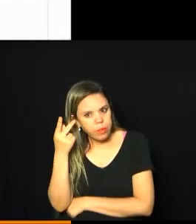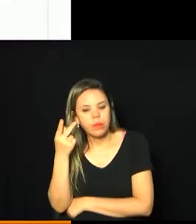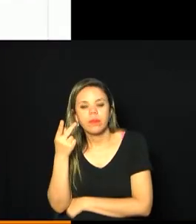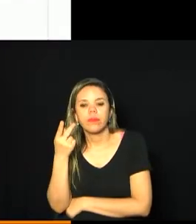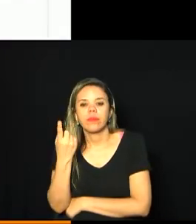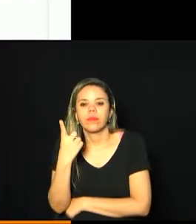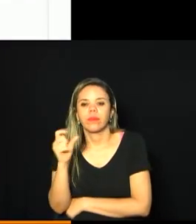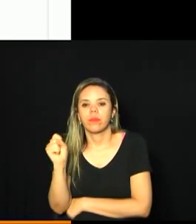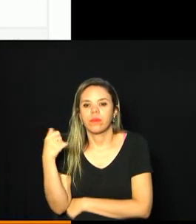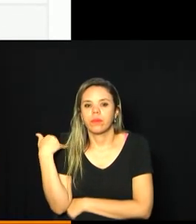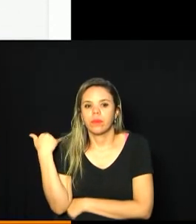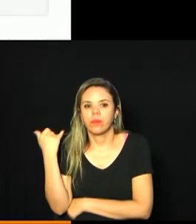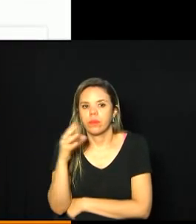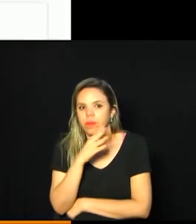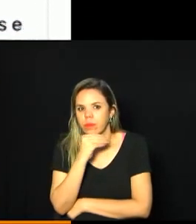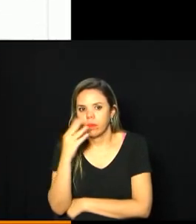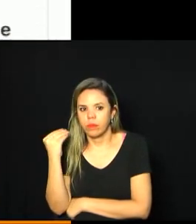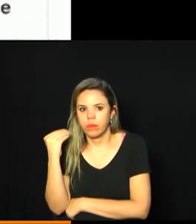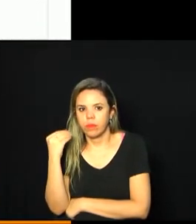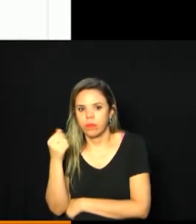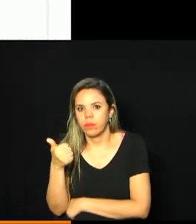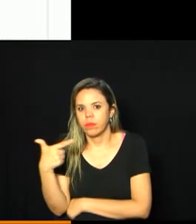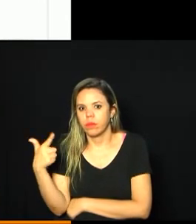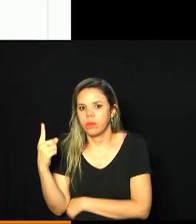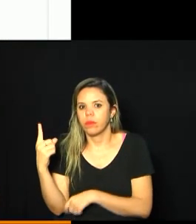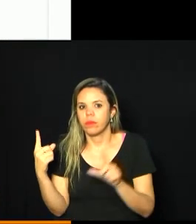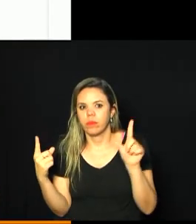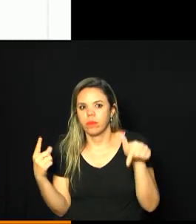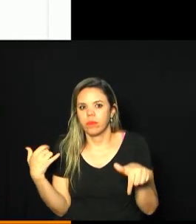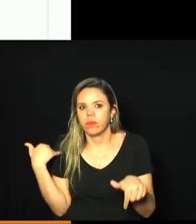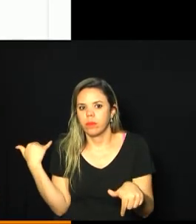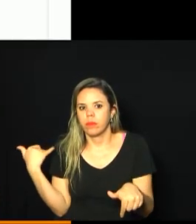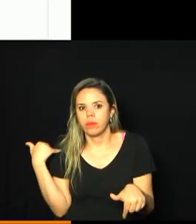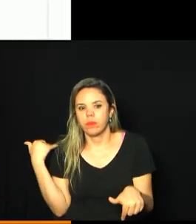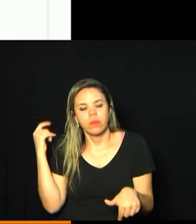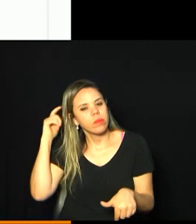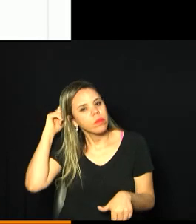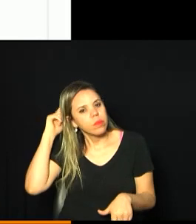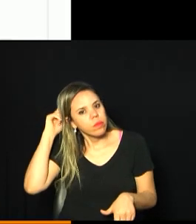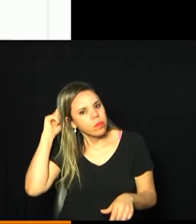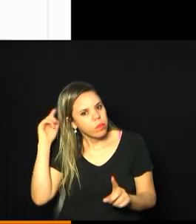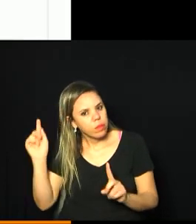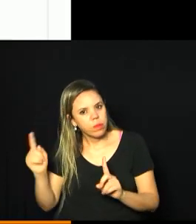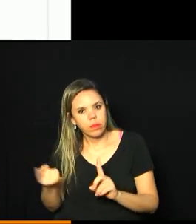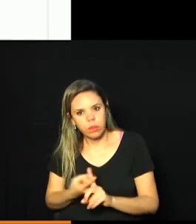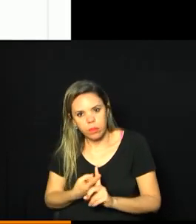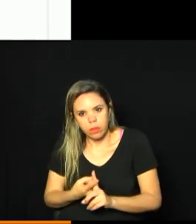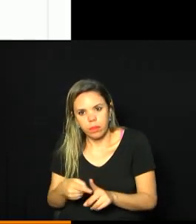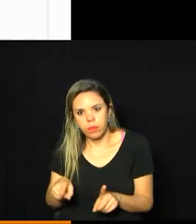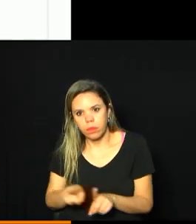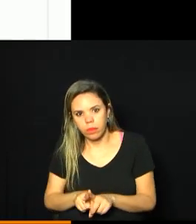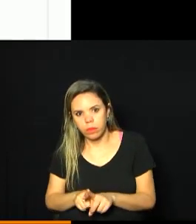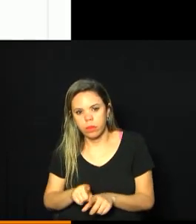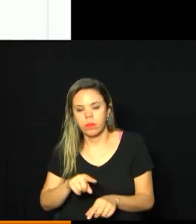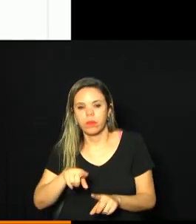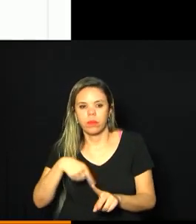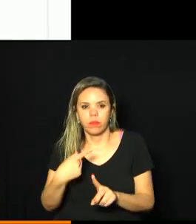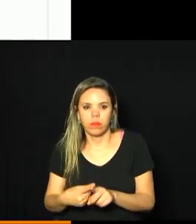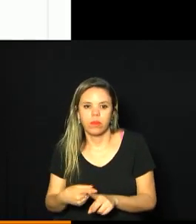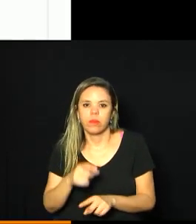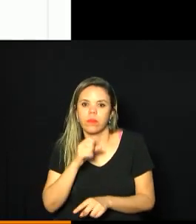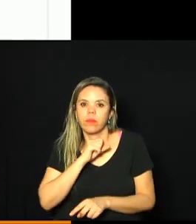com 18 anos e adolescentes entre 12 e 17 anos, inclusive gestantes e puérperas, dose adicional para